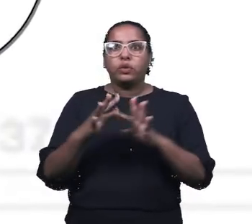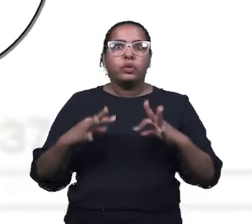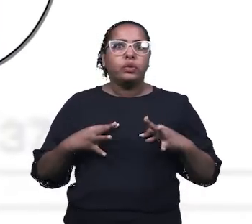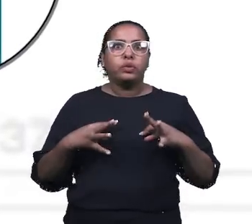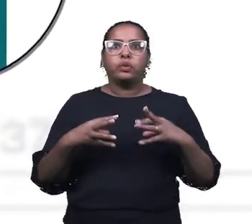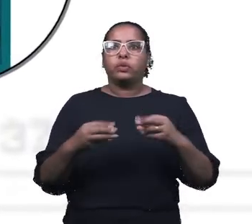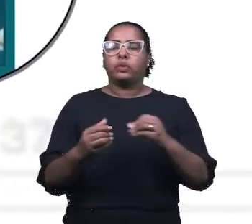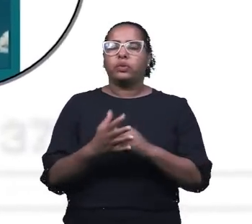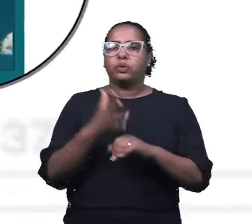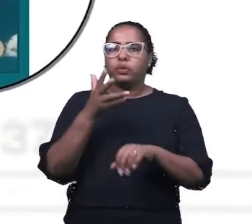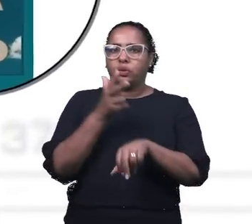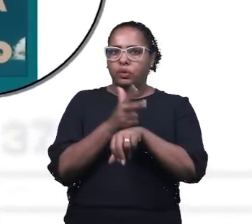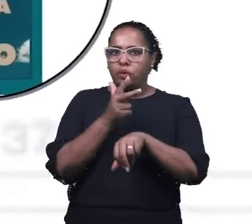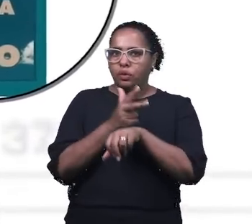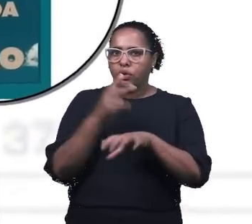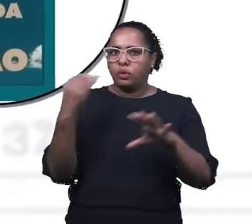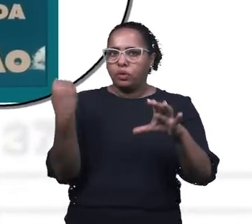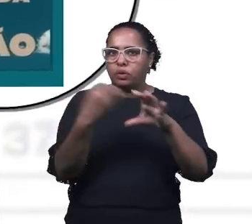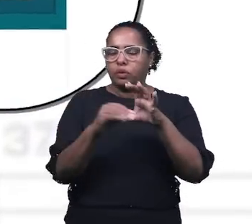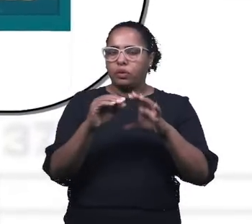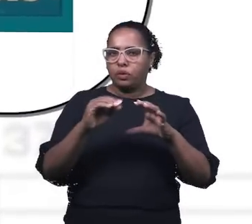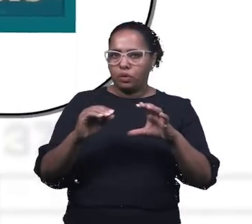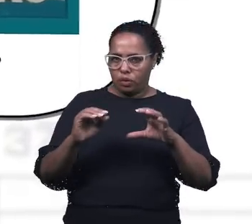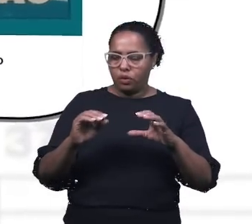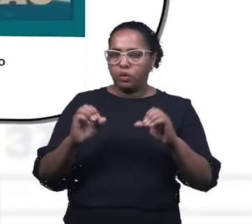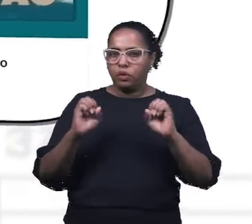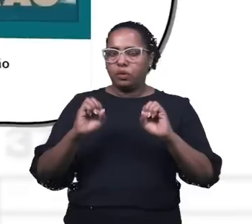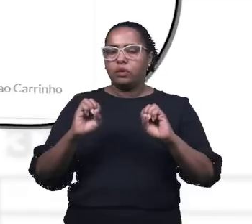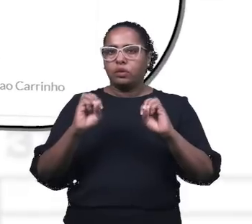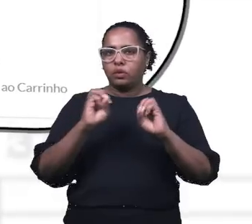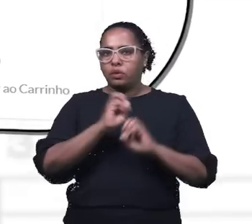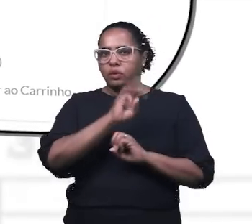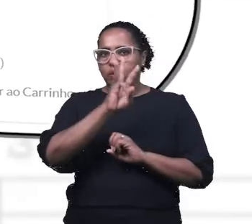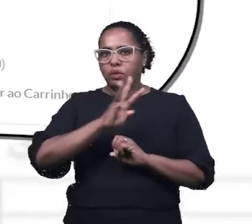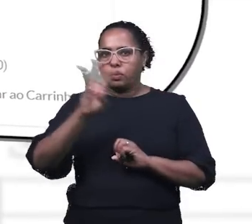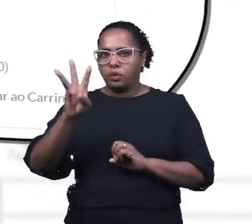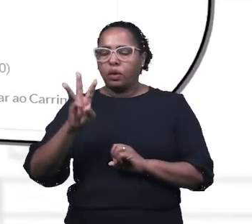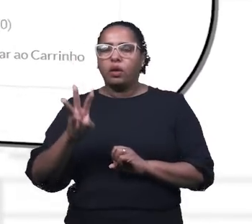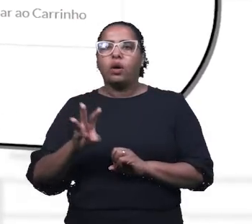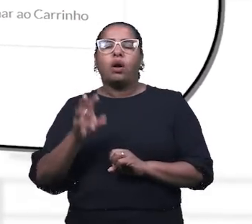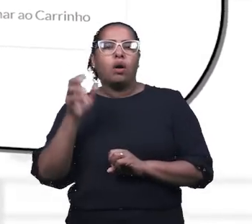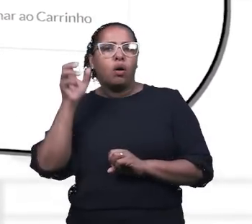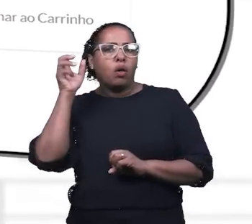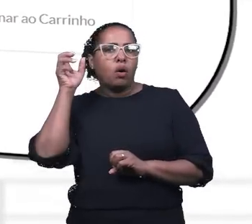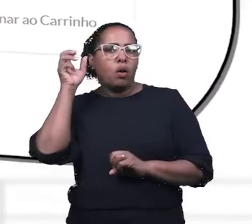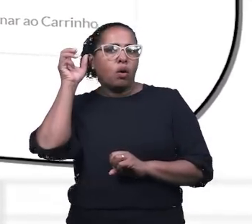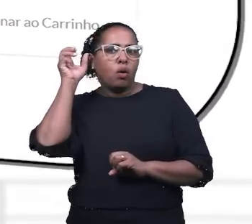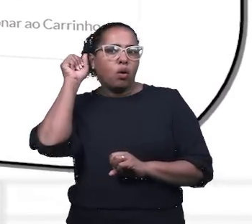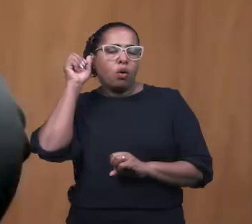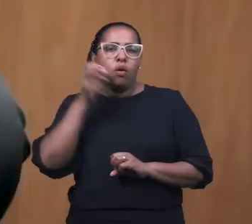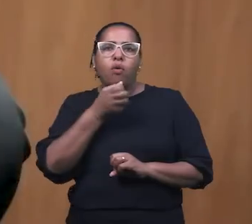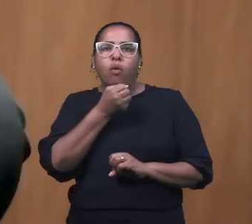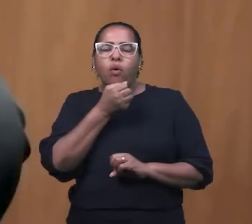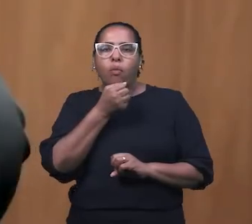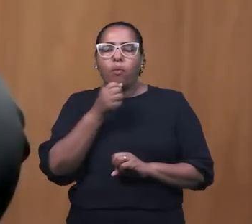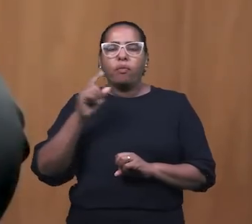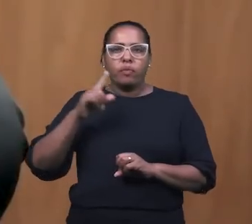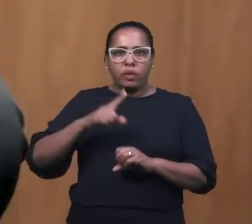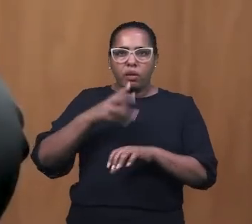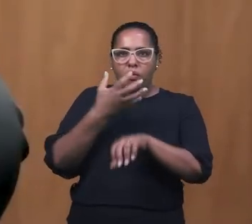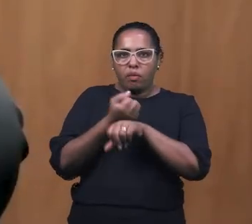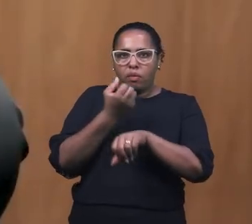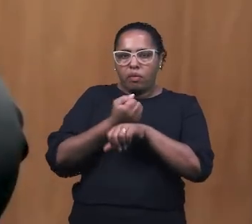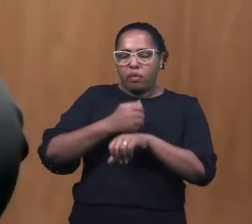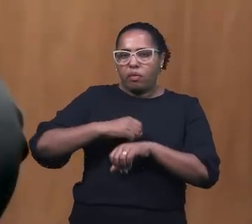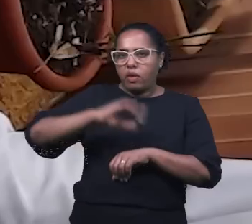louvores. Todos os louvores que nós gravamos, nós colocamos no site, as partituras, colocamos os áudios para serem baixados